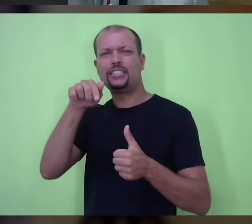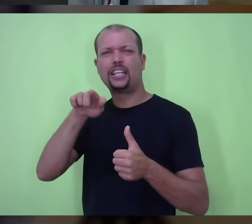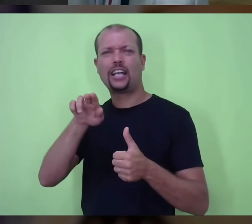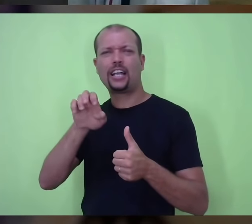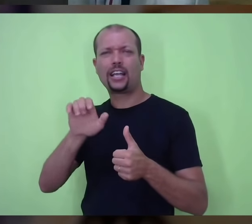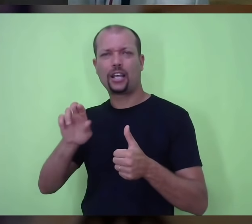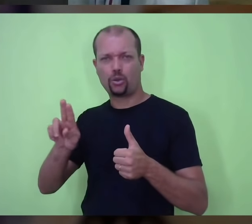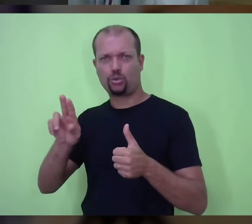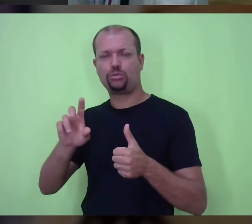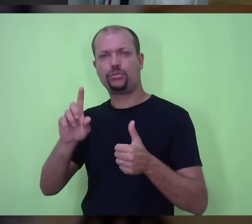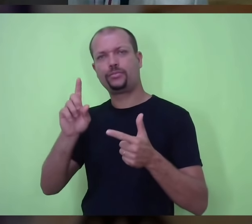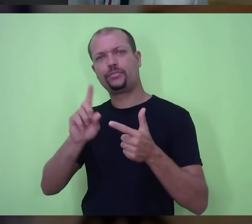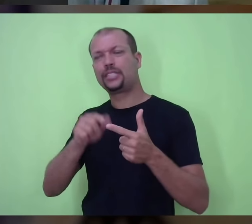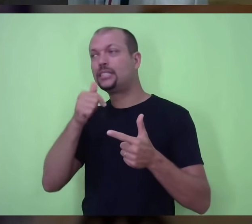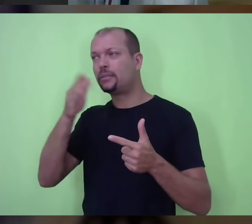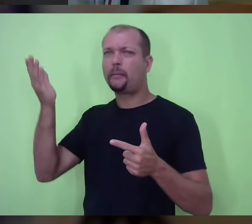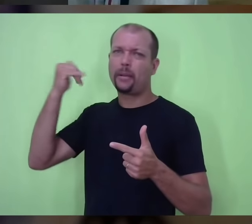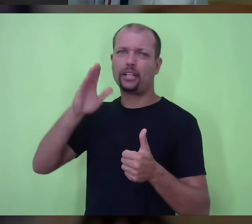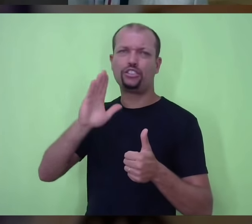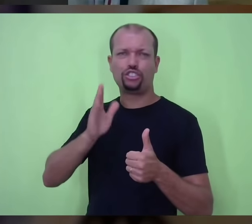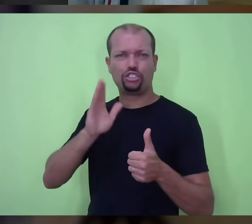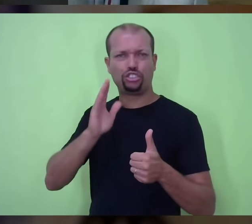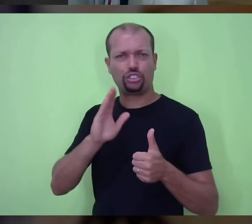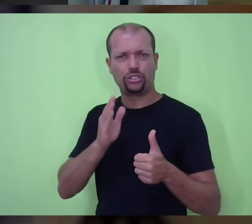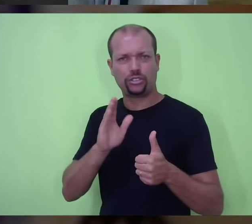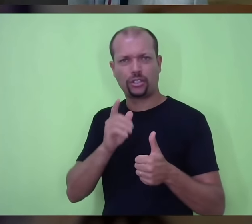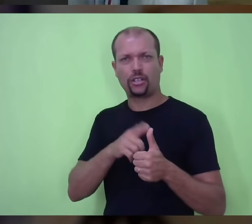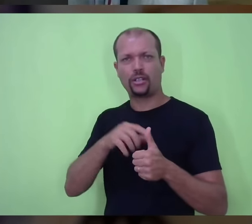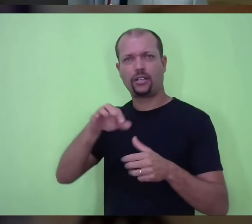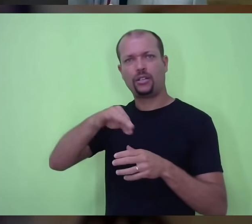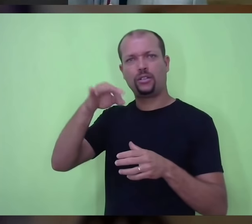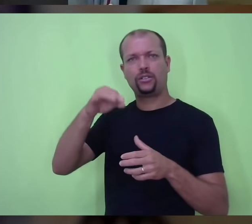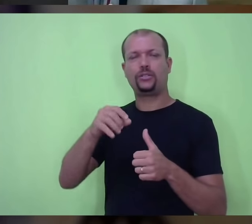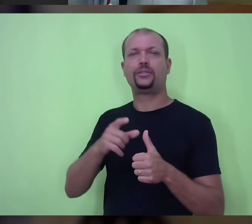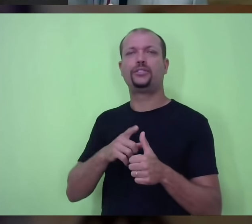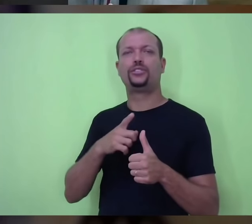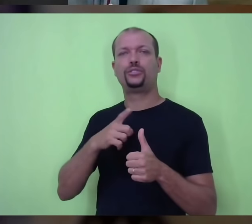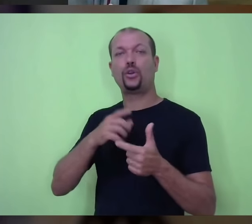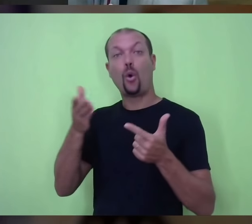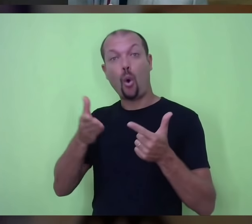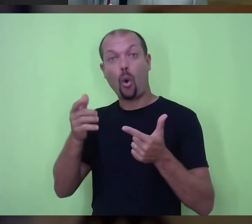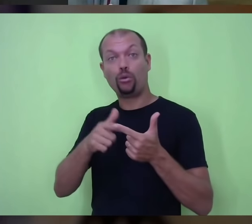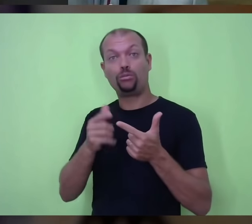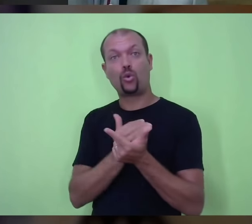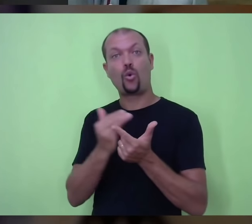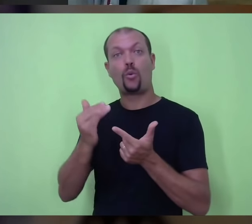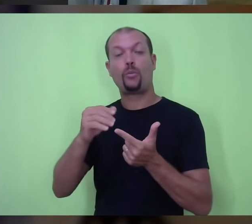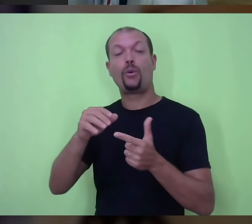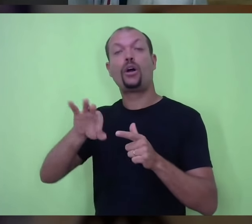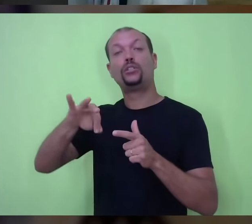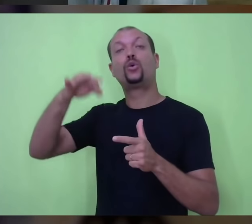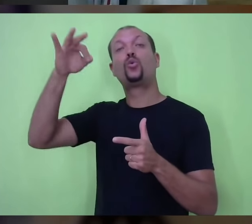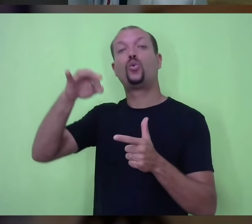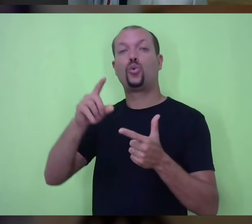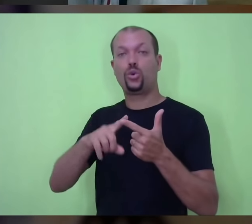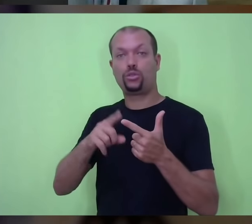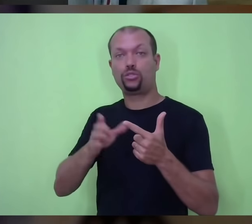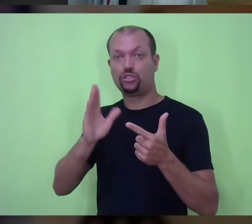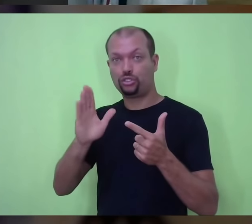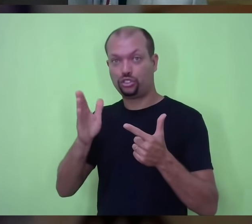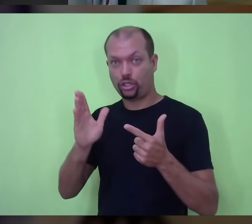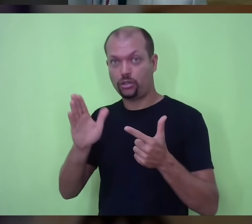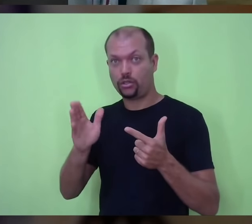Na verdade, na semana passada, exatamente, fizemos o sorteio do primeiro livro. Hoje, no começo, fizemos do segundo, não